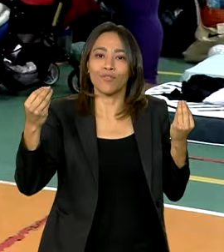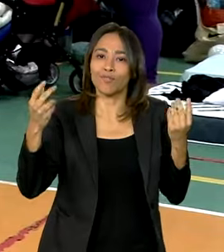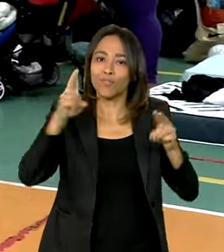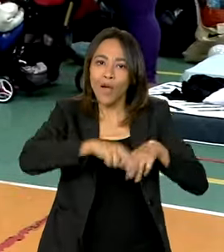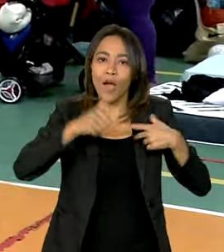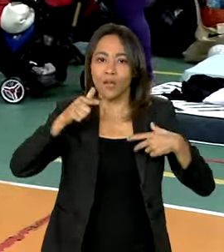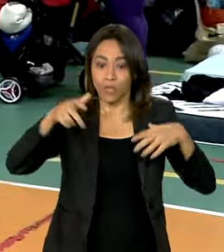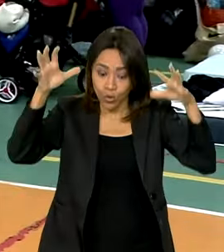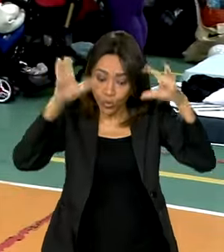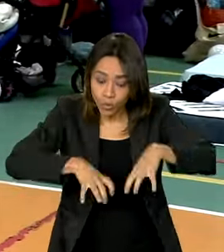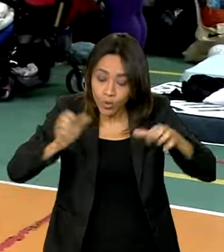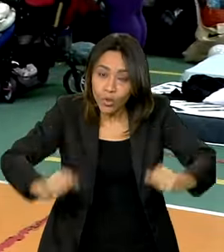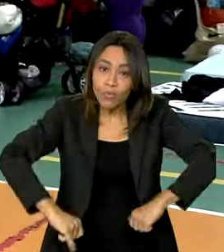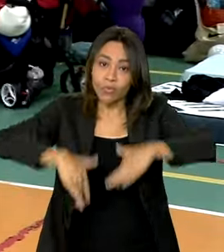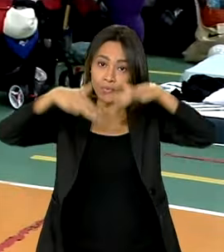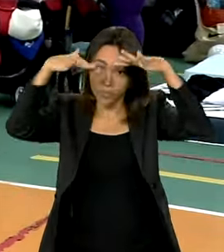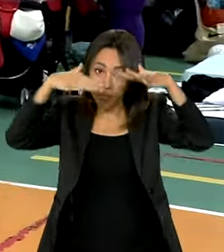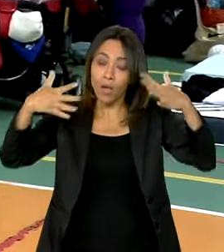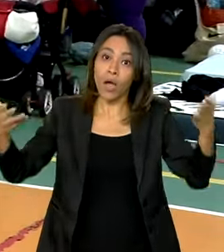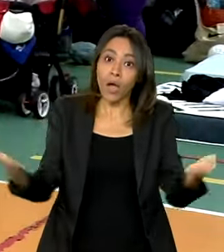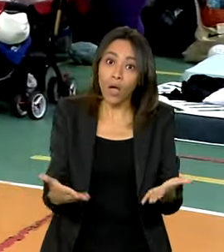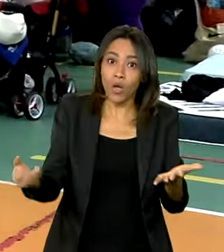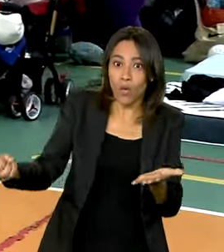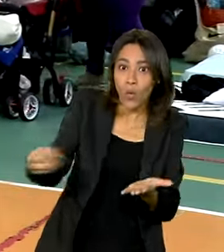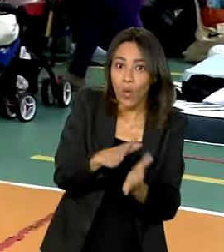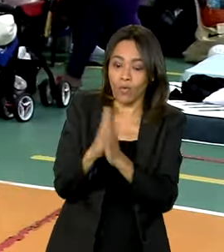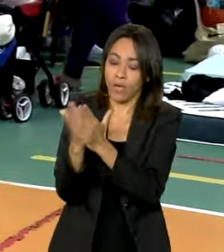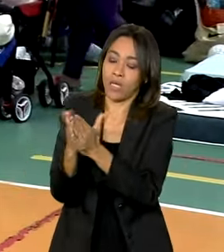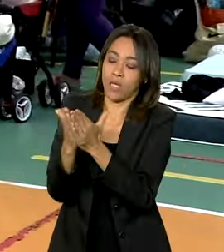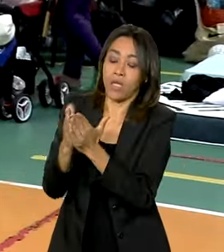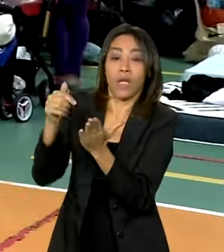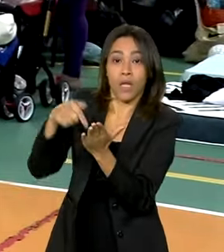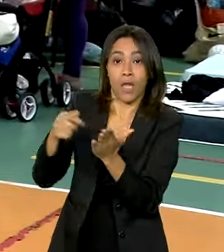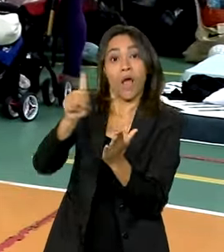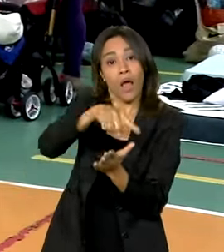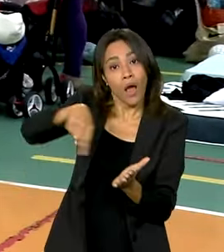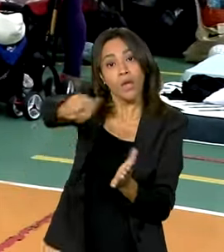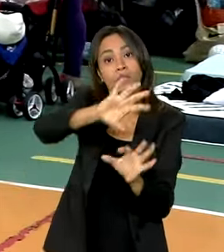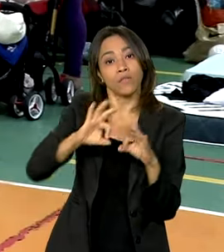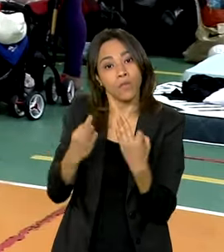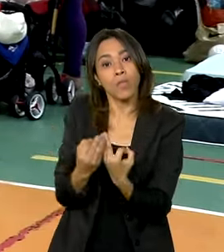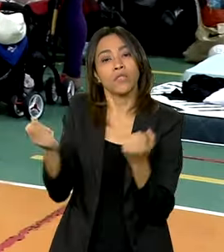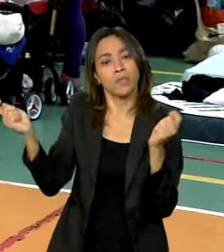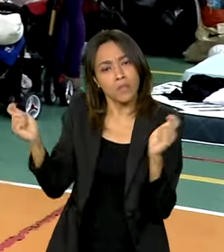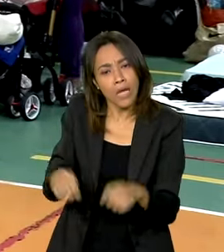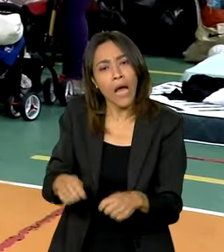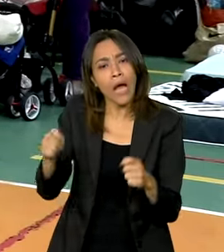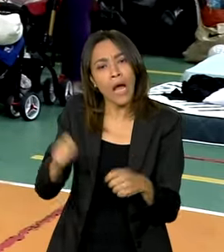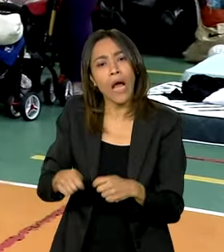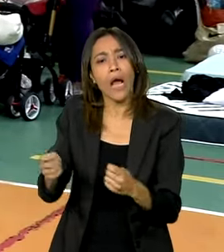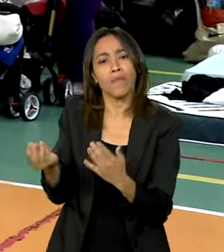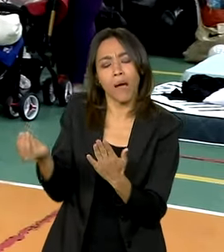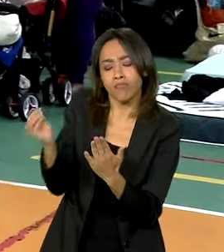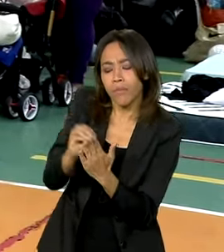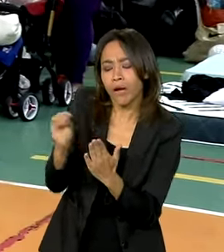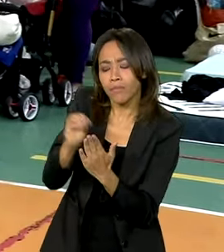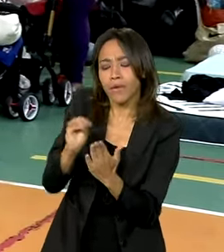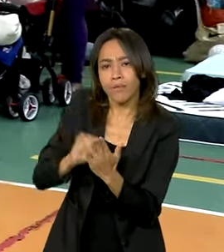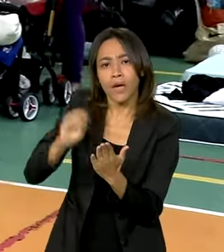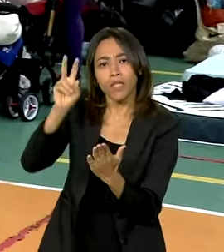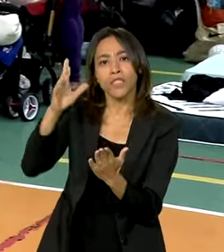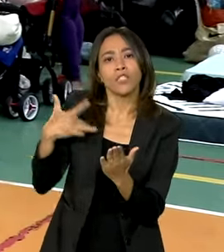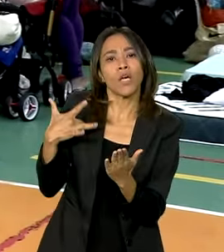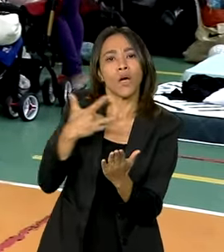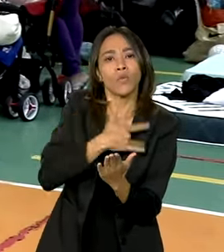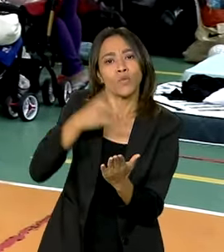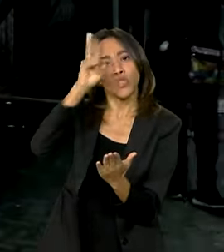as enchentes. Agora, com o novo, as famílias podem recuperar pelo menos parte do histórico de saúde